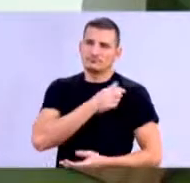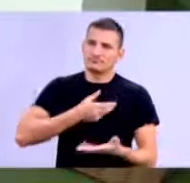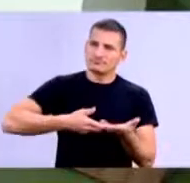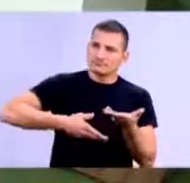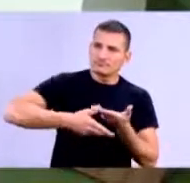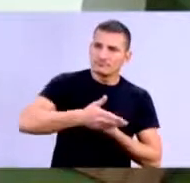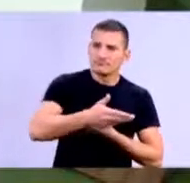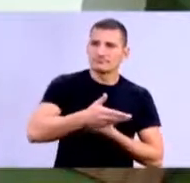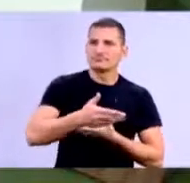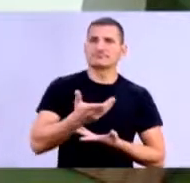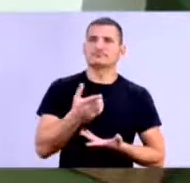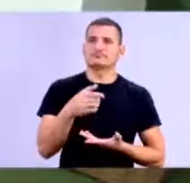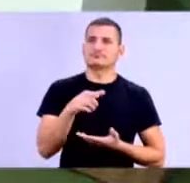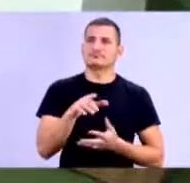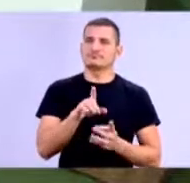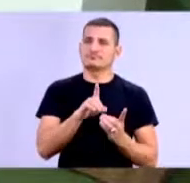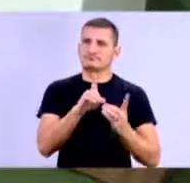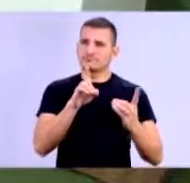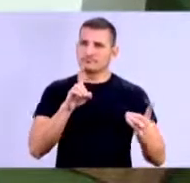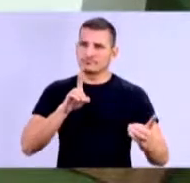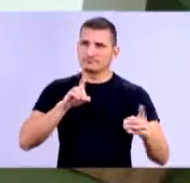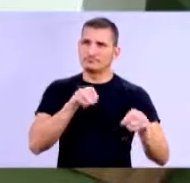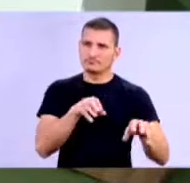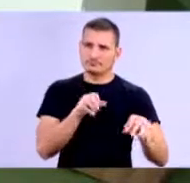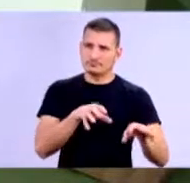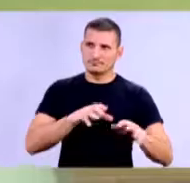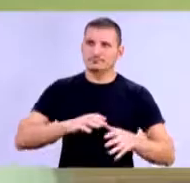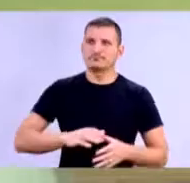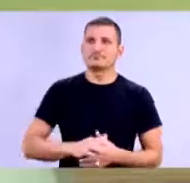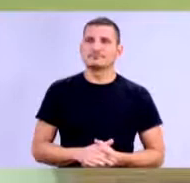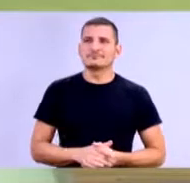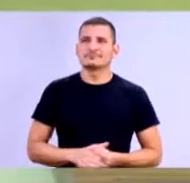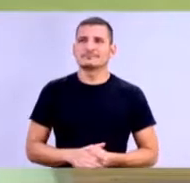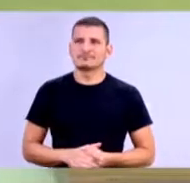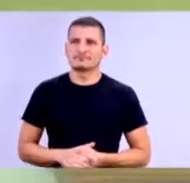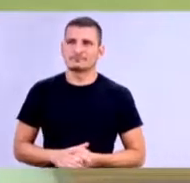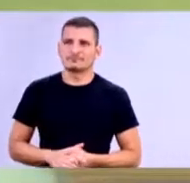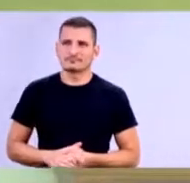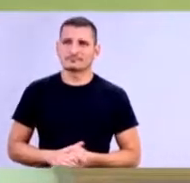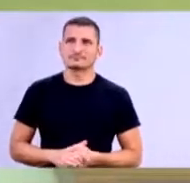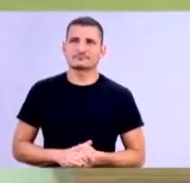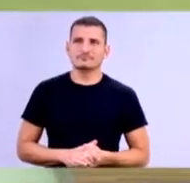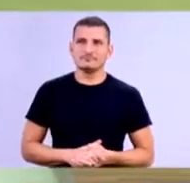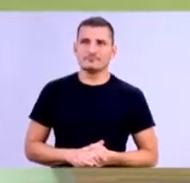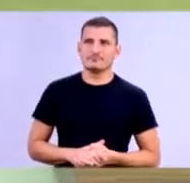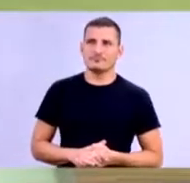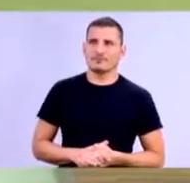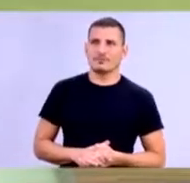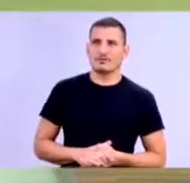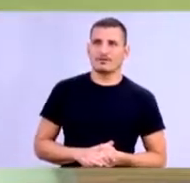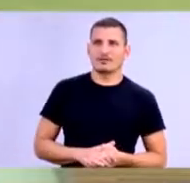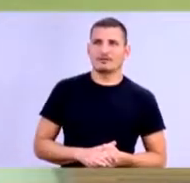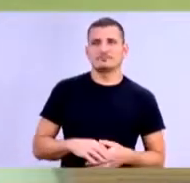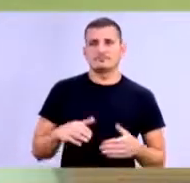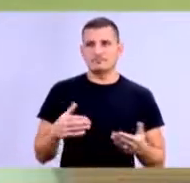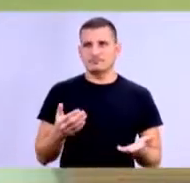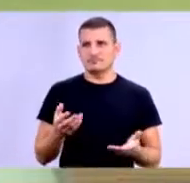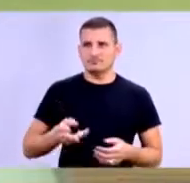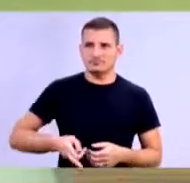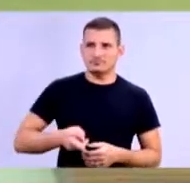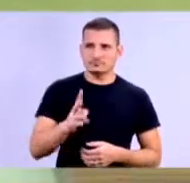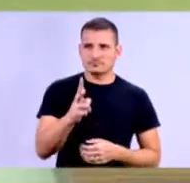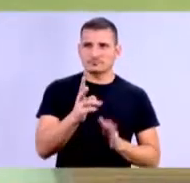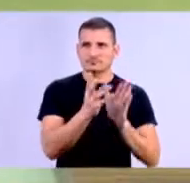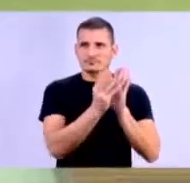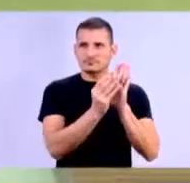nessa nova modalidade de estudo, não é assim? Nós estamos então dando continuidade aos conteúdos que nós